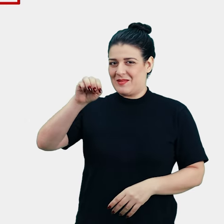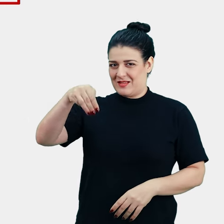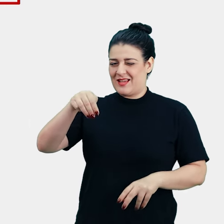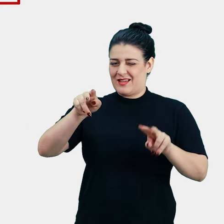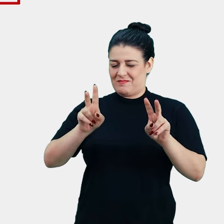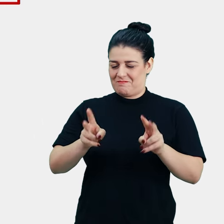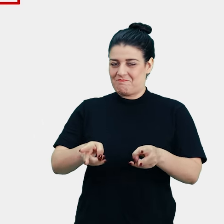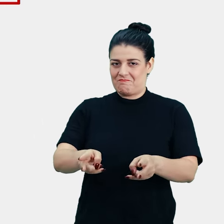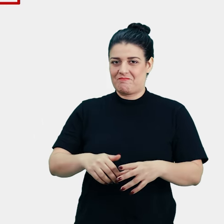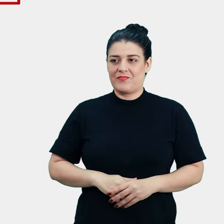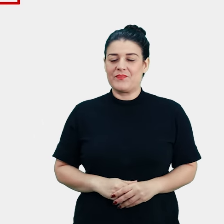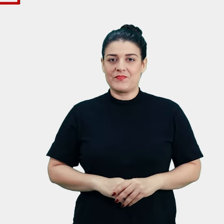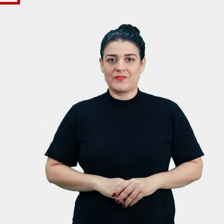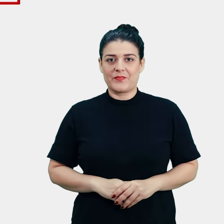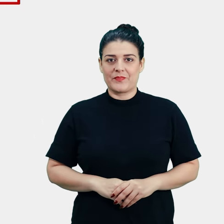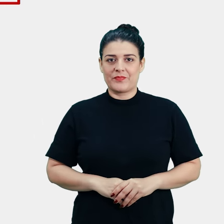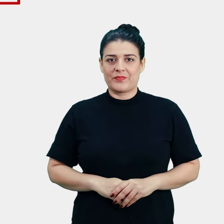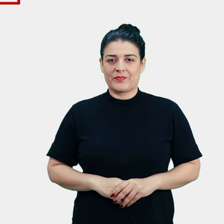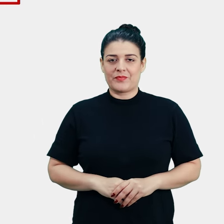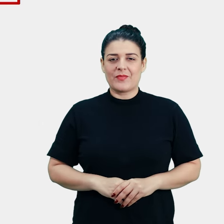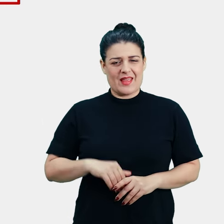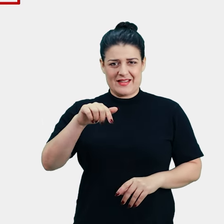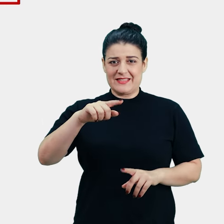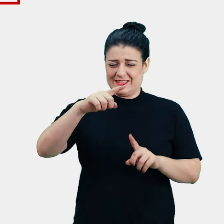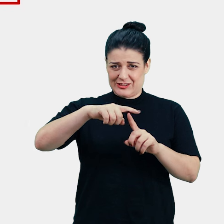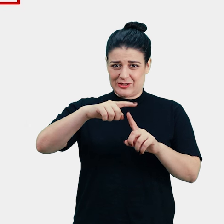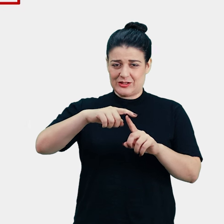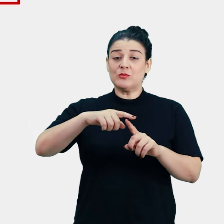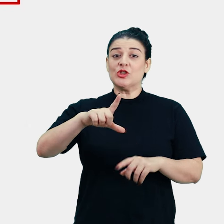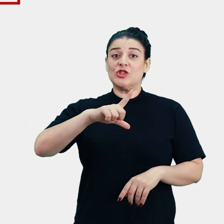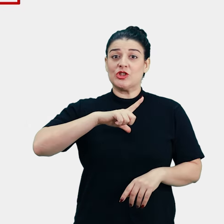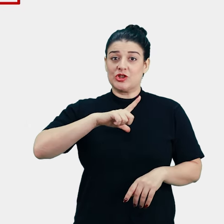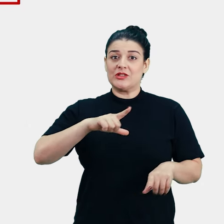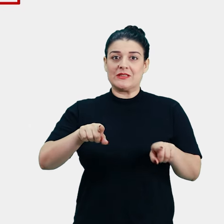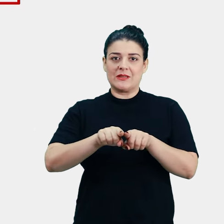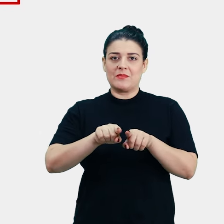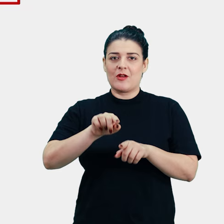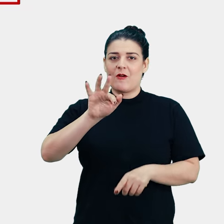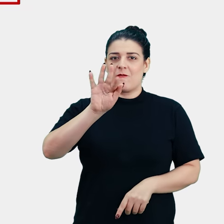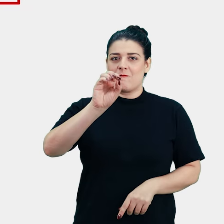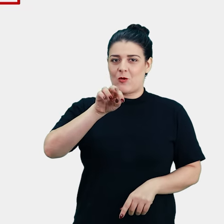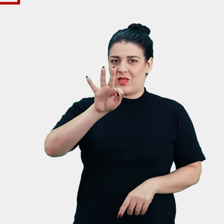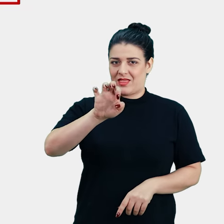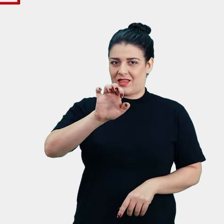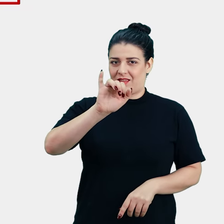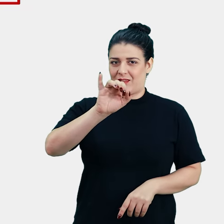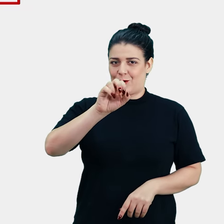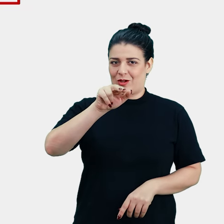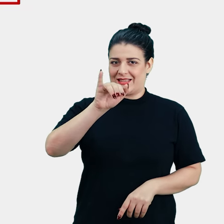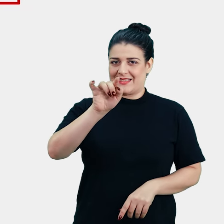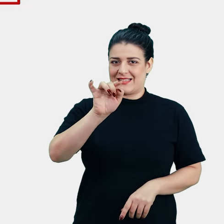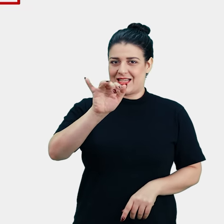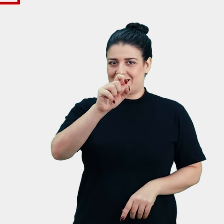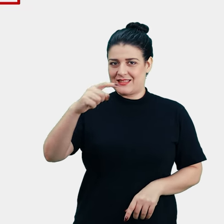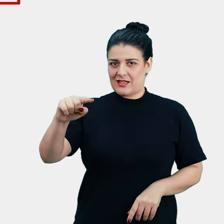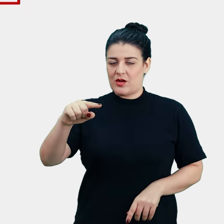massas, o espectrômetro de massas, ele é constituído também pelas fontes de ionização. Então, nós